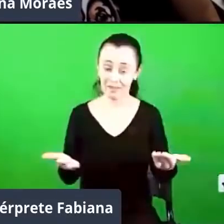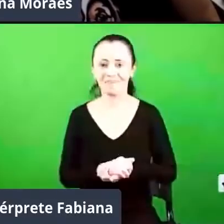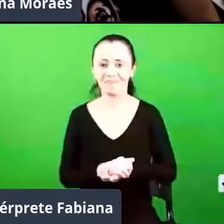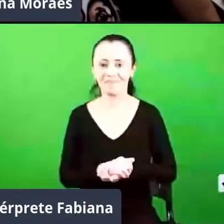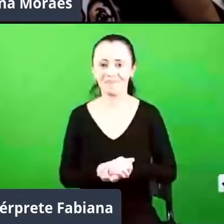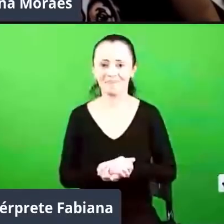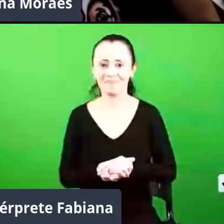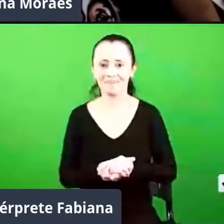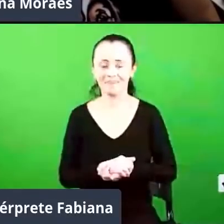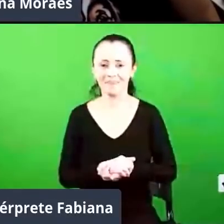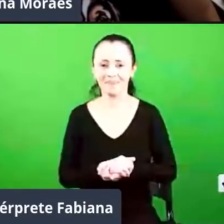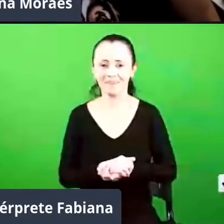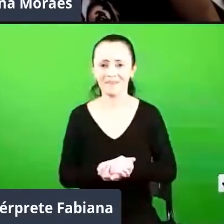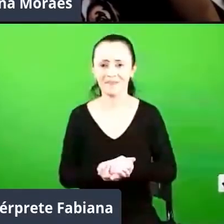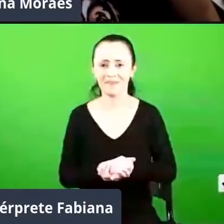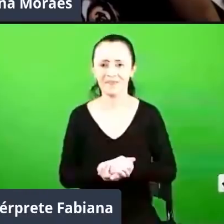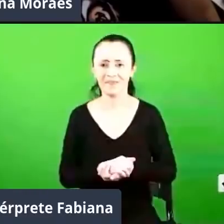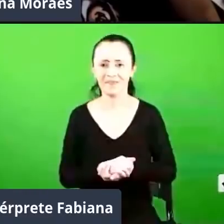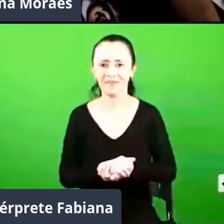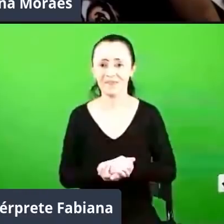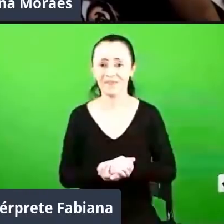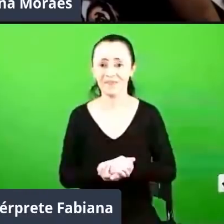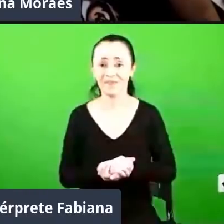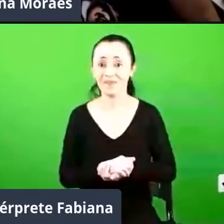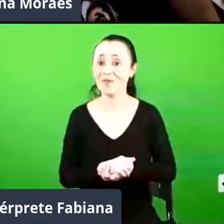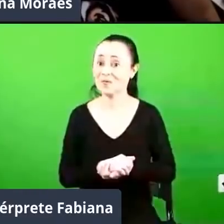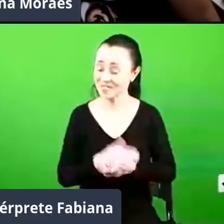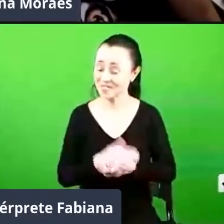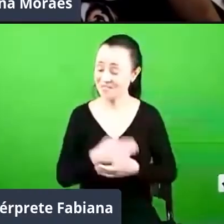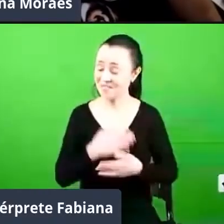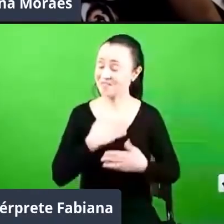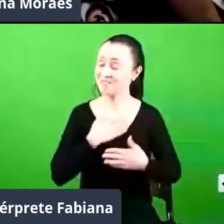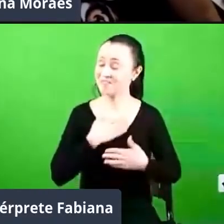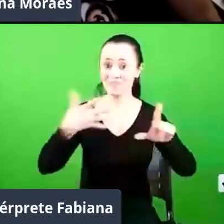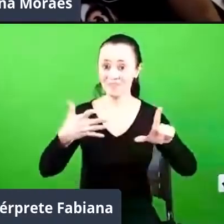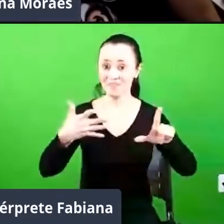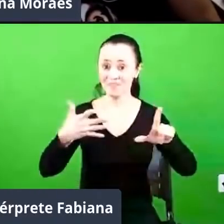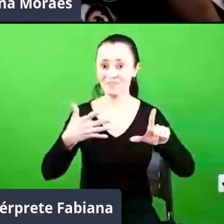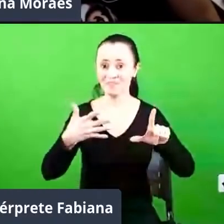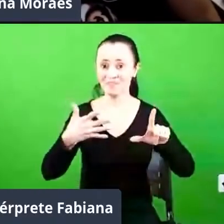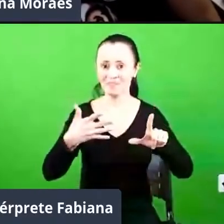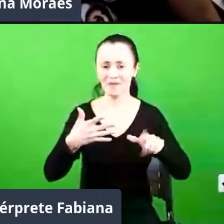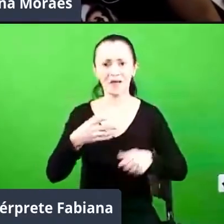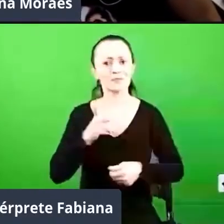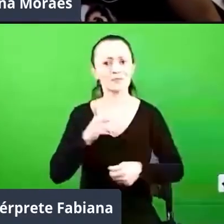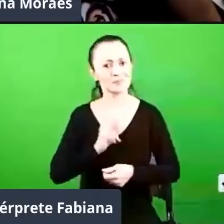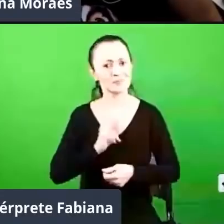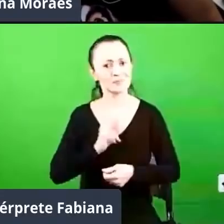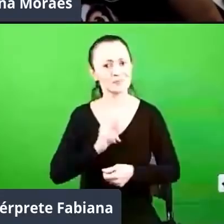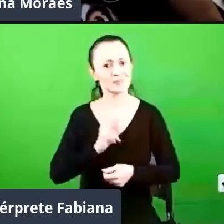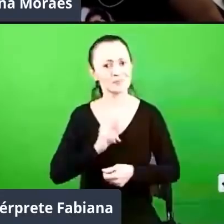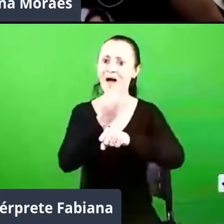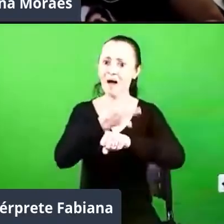Olha, está assim, maravilhosa a nossa live, né? Acho que a gente poderia falar, nós poderíamos ficar aqui até madrugada